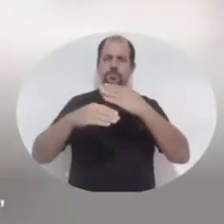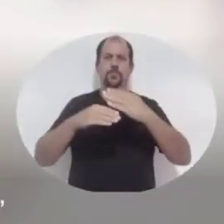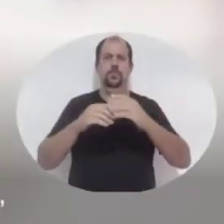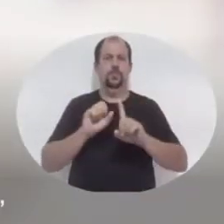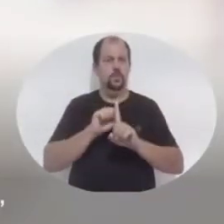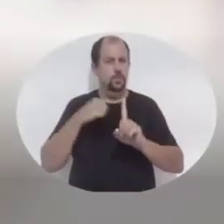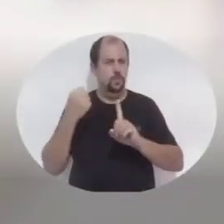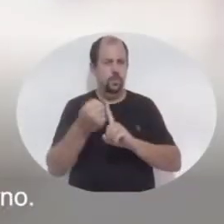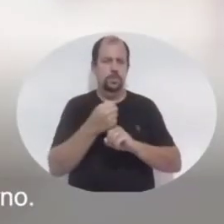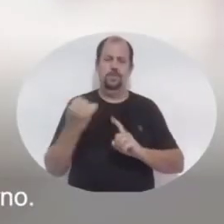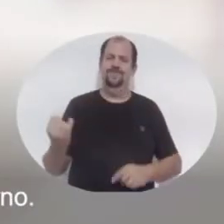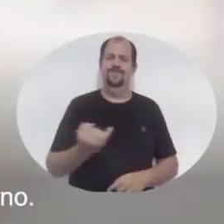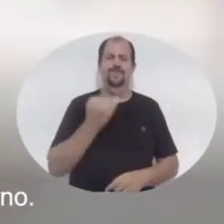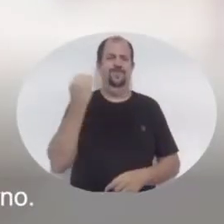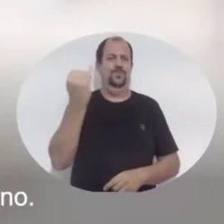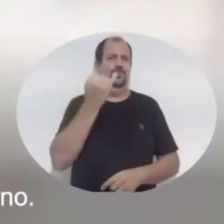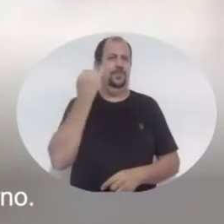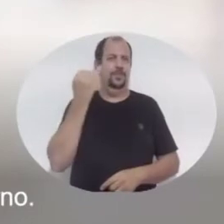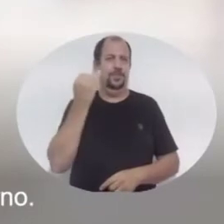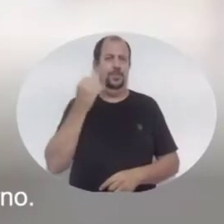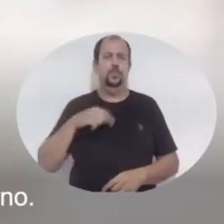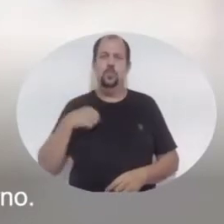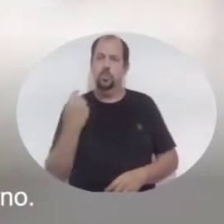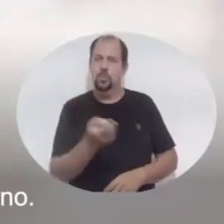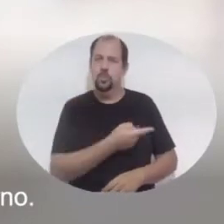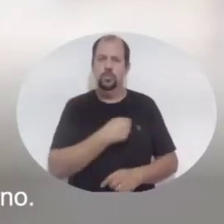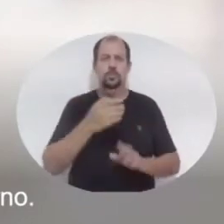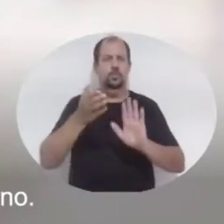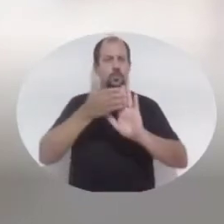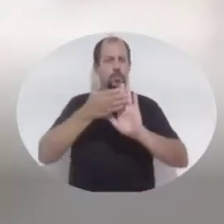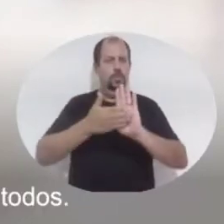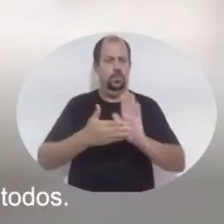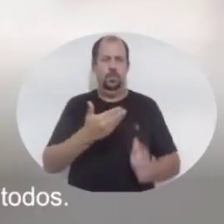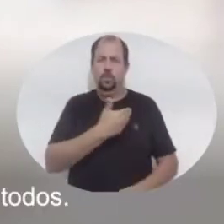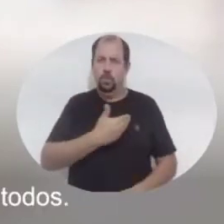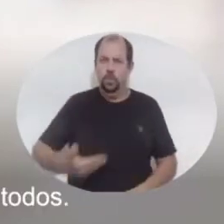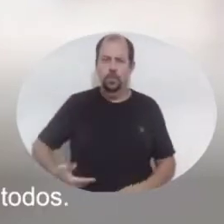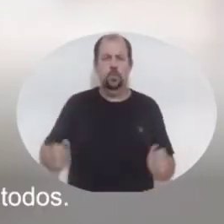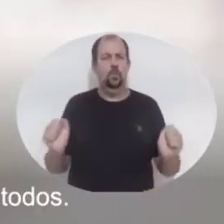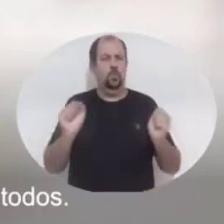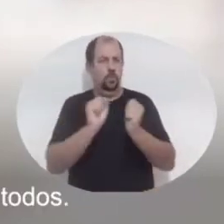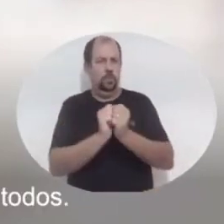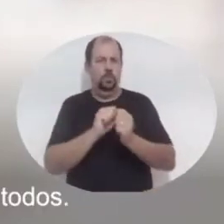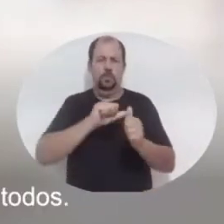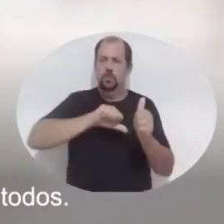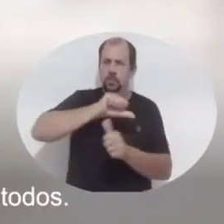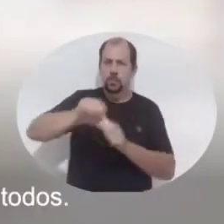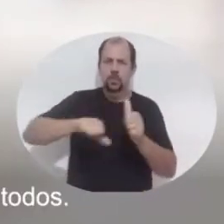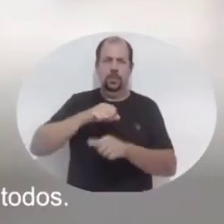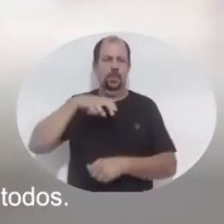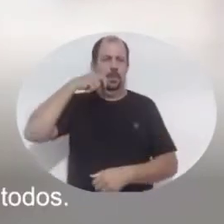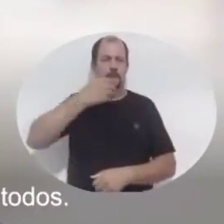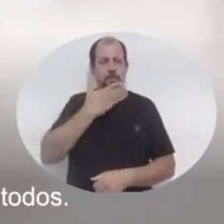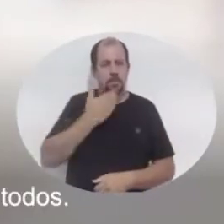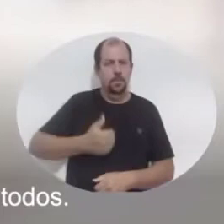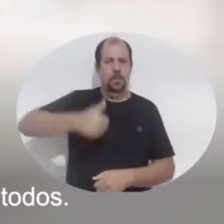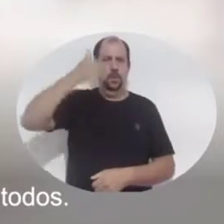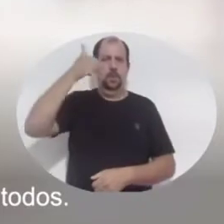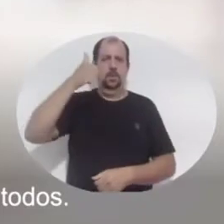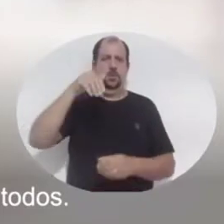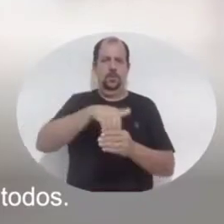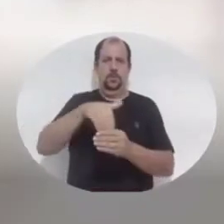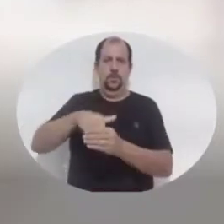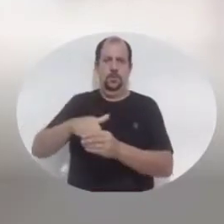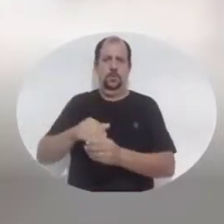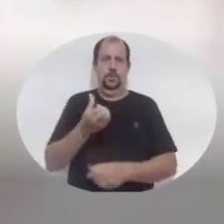desenvolvimento social são os 3 pilares do nosso projeto de governo. Vamos juntos transformar Natal numa cidade melhor